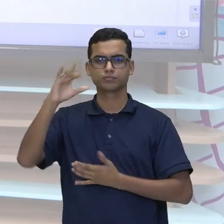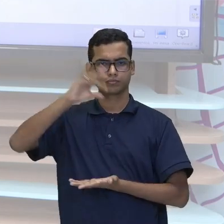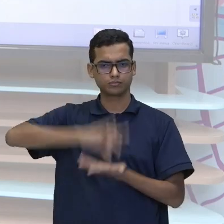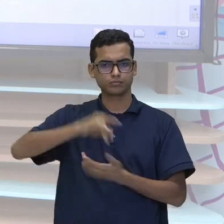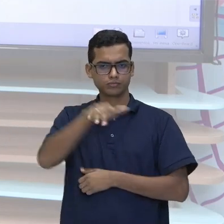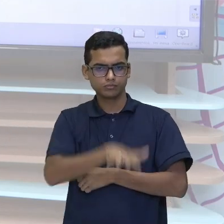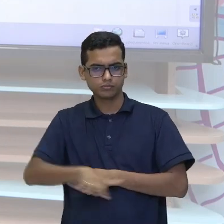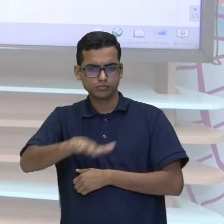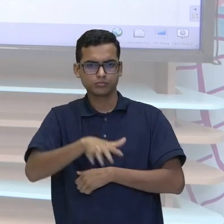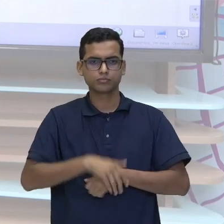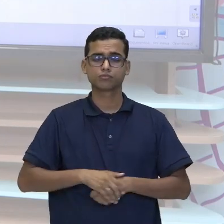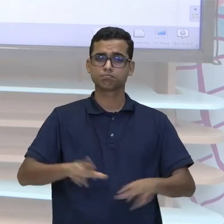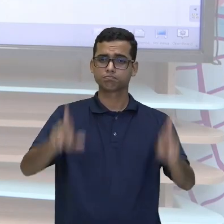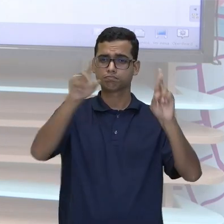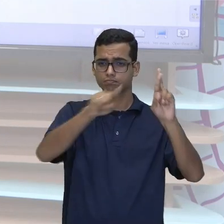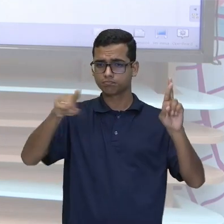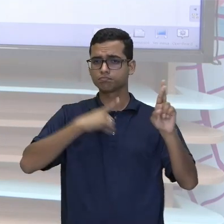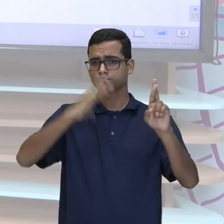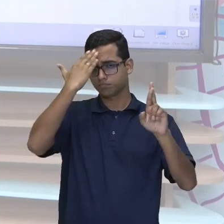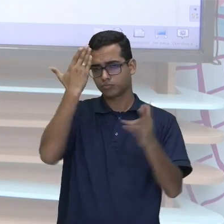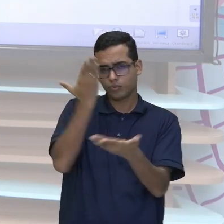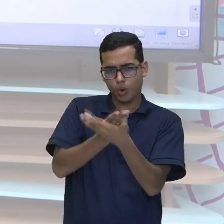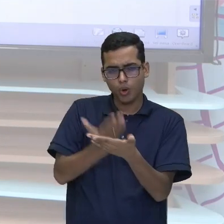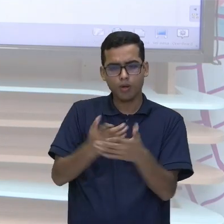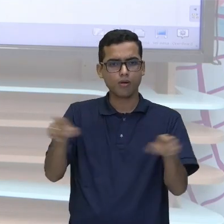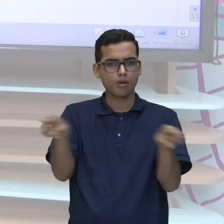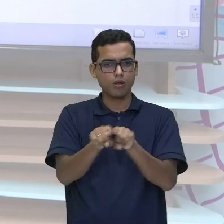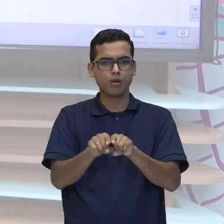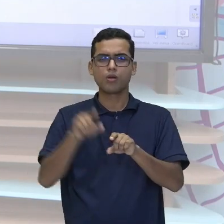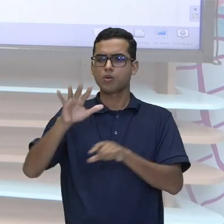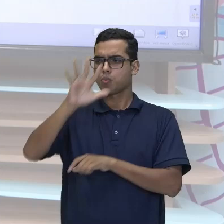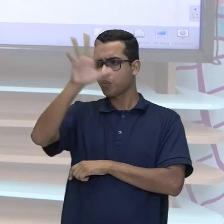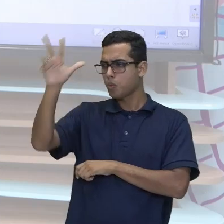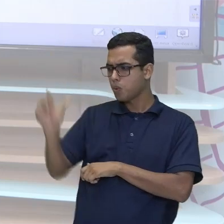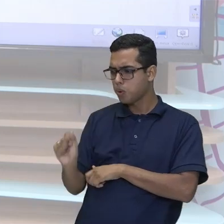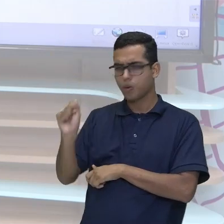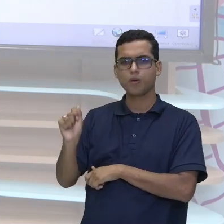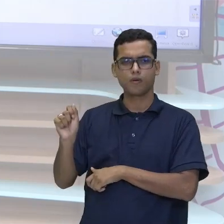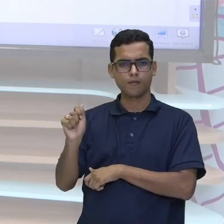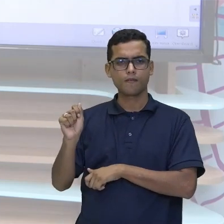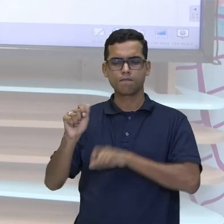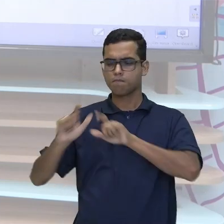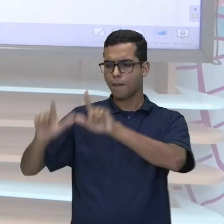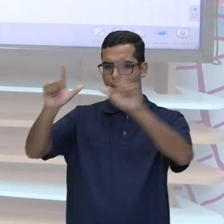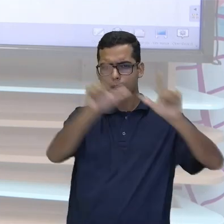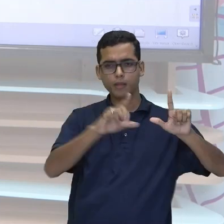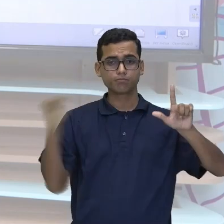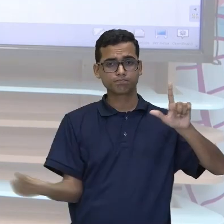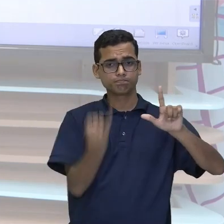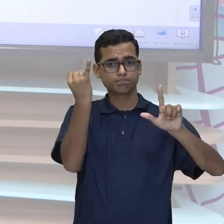Brasil. Espero que vocês tenham compreendido que esses mapas, eles são importantes